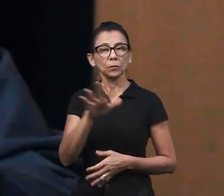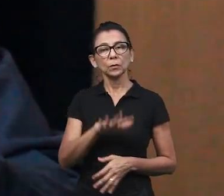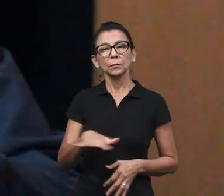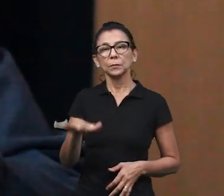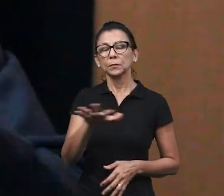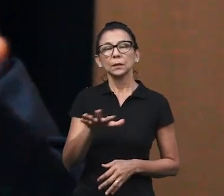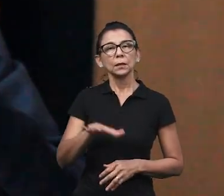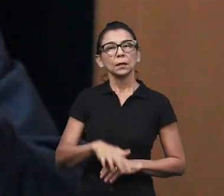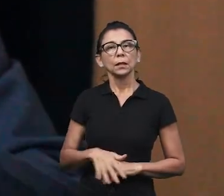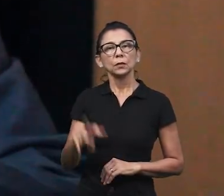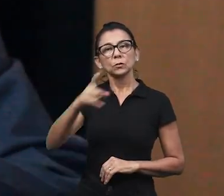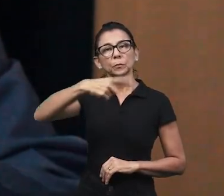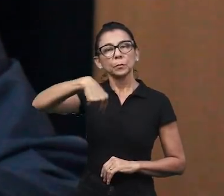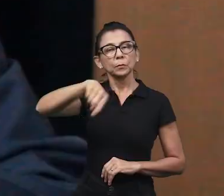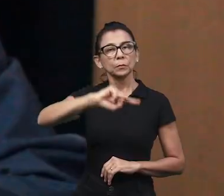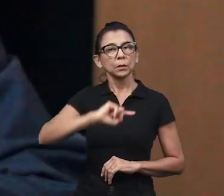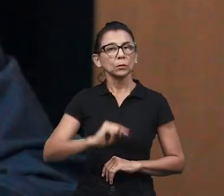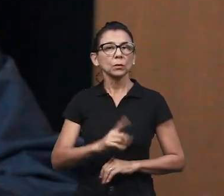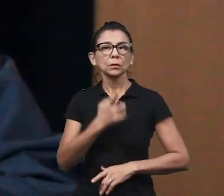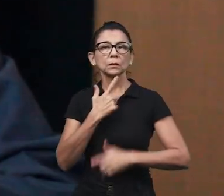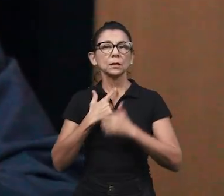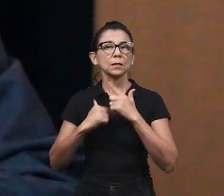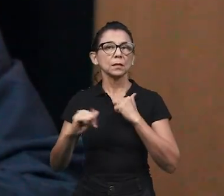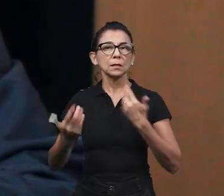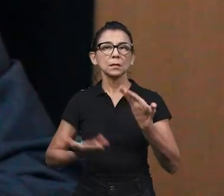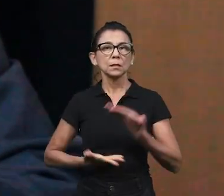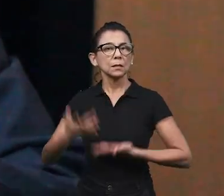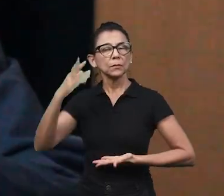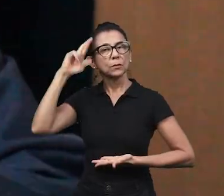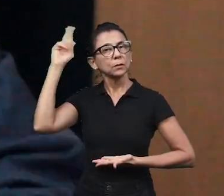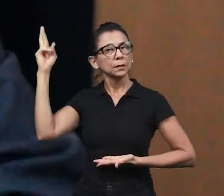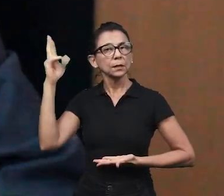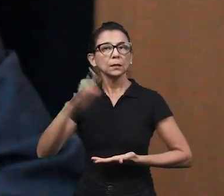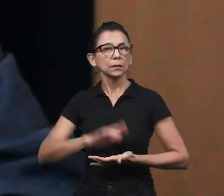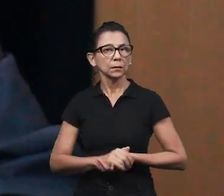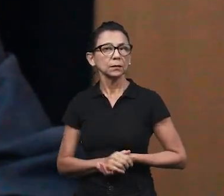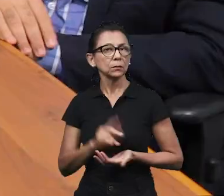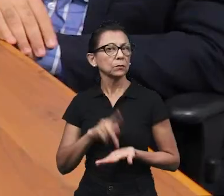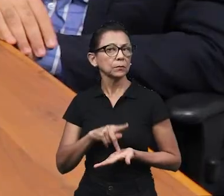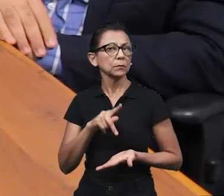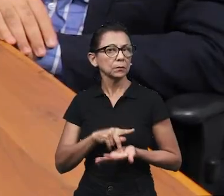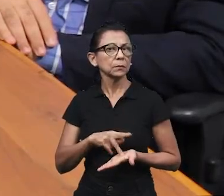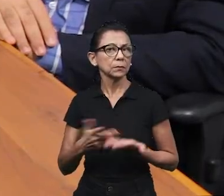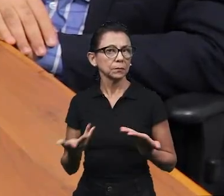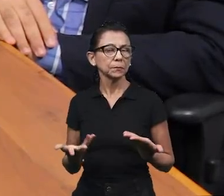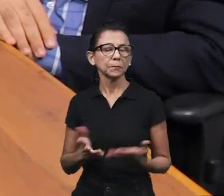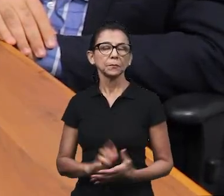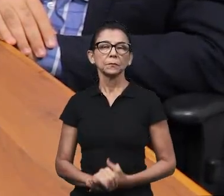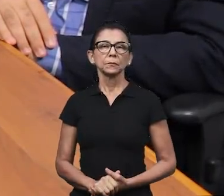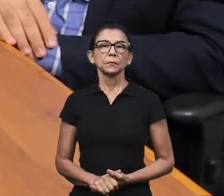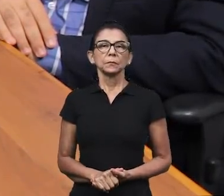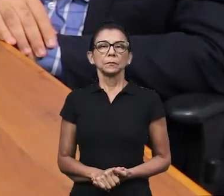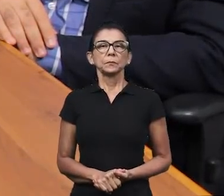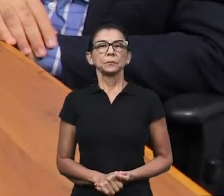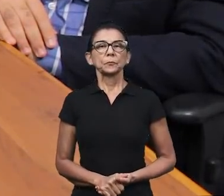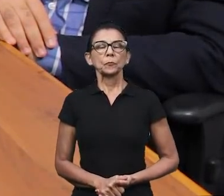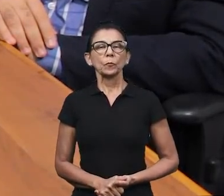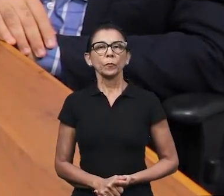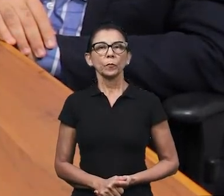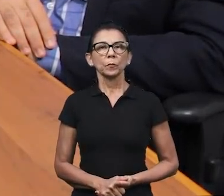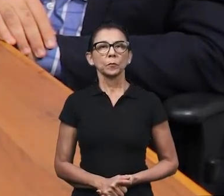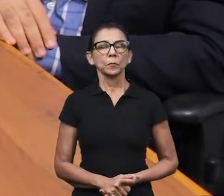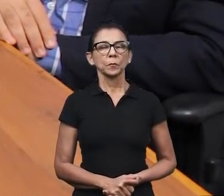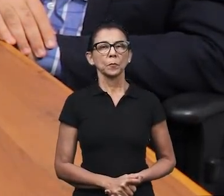para isso, né? Para todos aqueles que desejarem servir ao Senhor de todo o coração, né? Glória a Deus. E aí, a pessoa